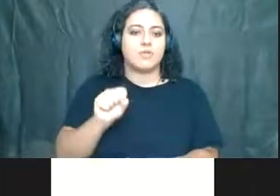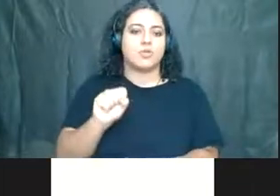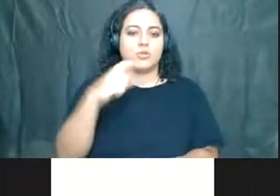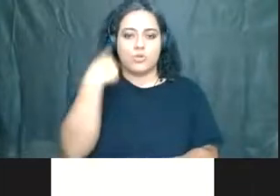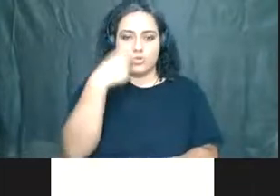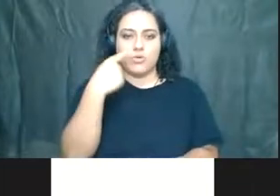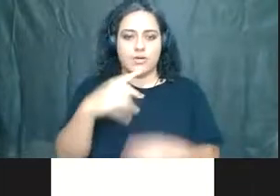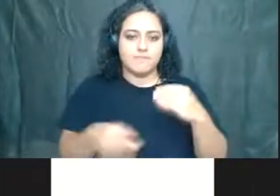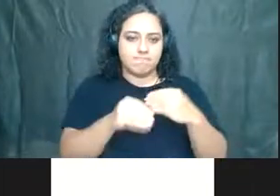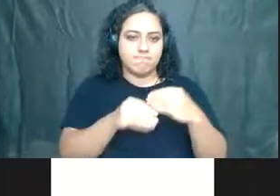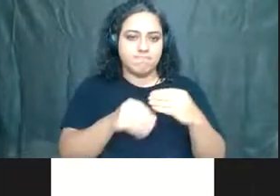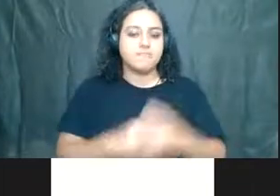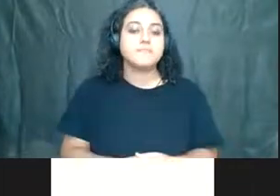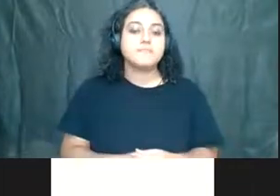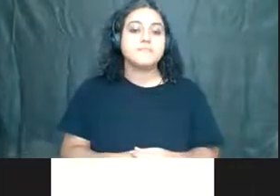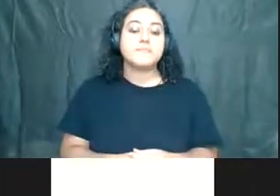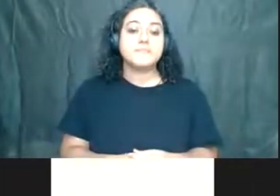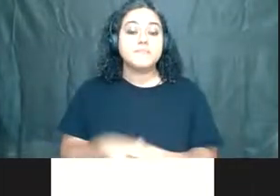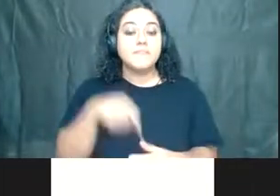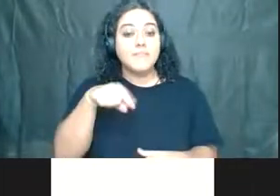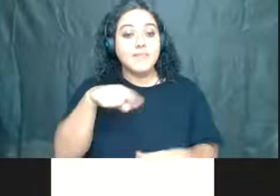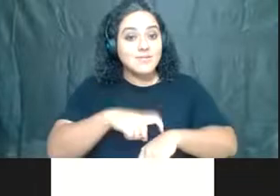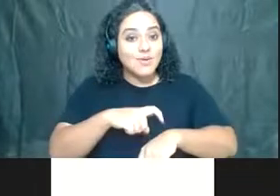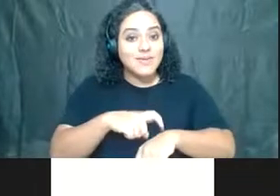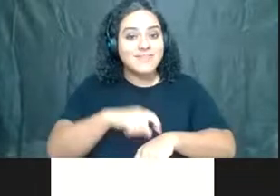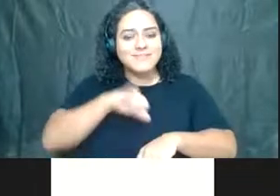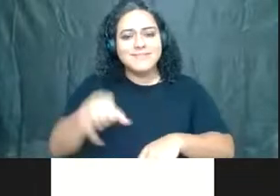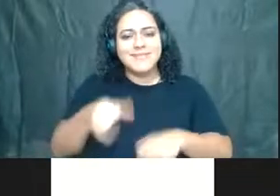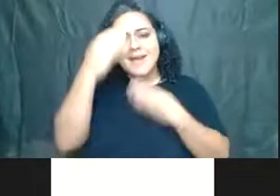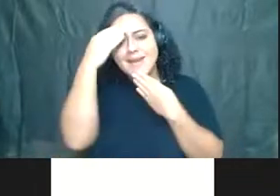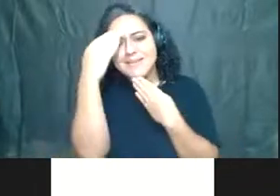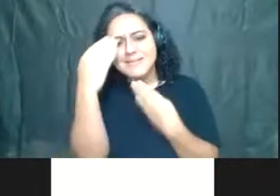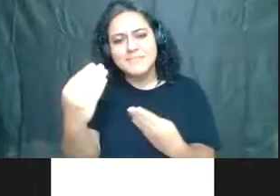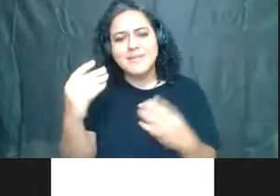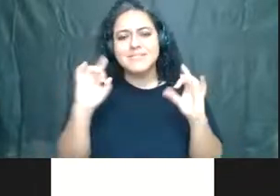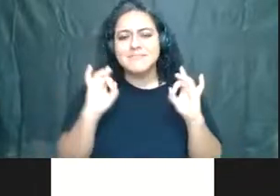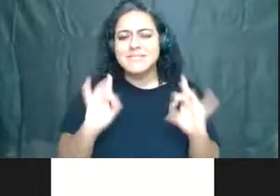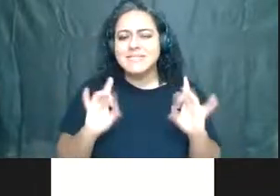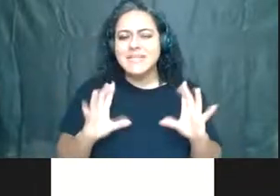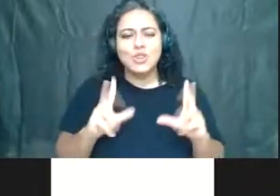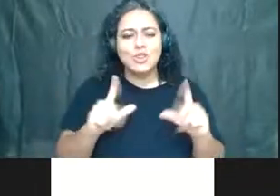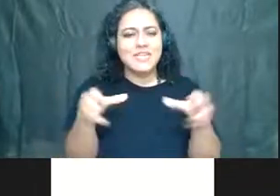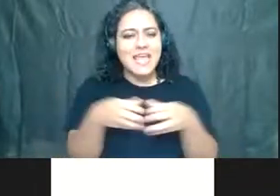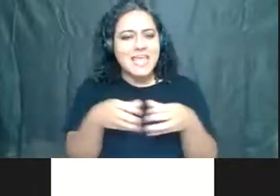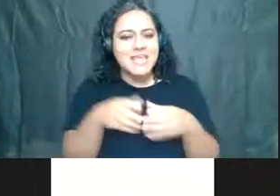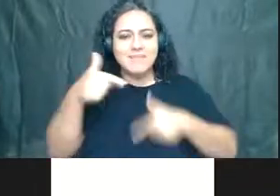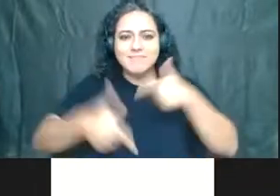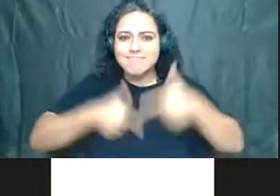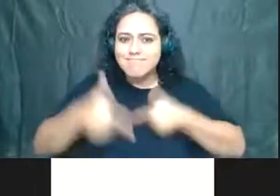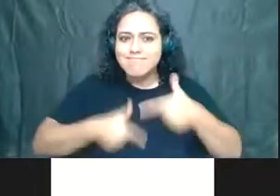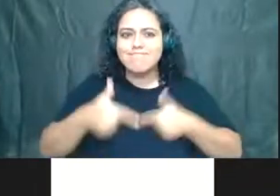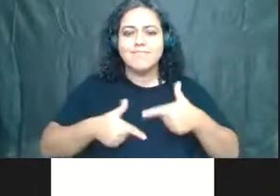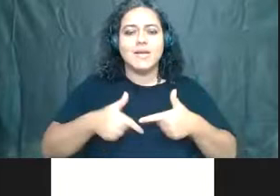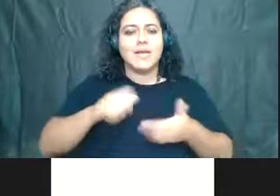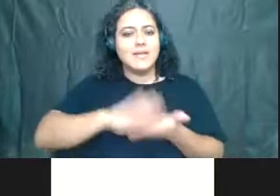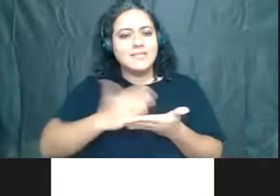agora. E nesse momento, também quero fazer um agradecimento muito especial a toda a equipe que trabalhou, aos